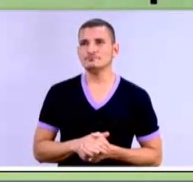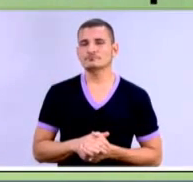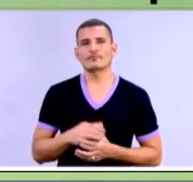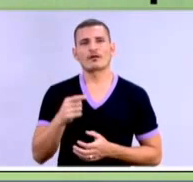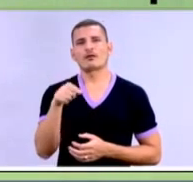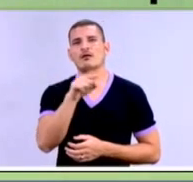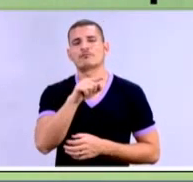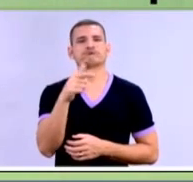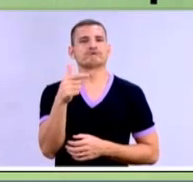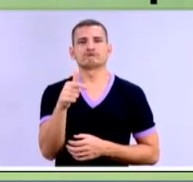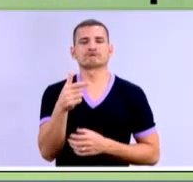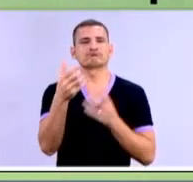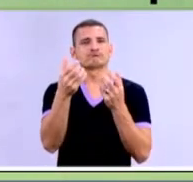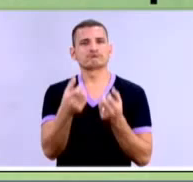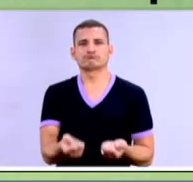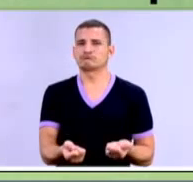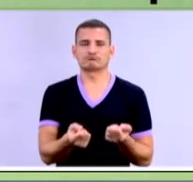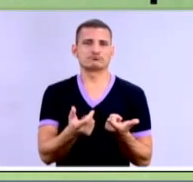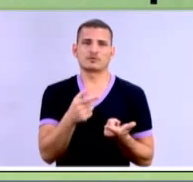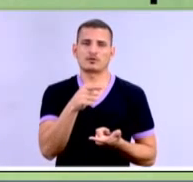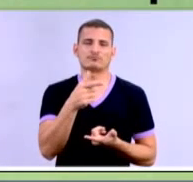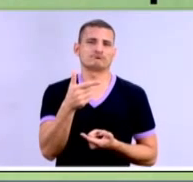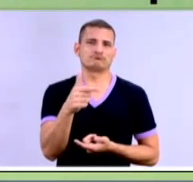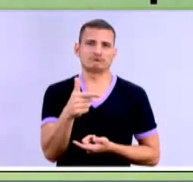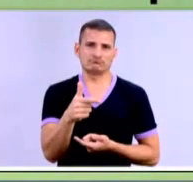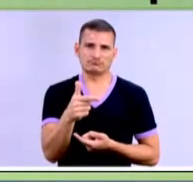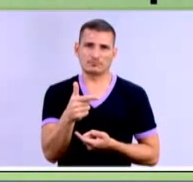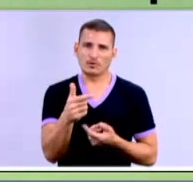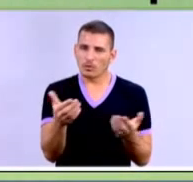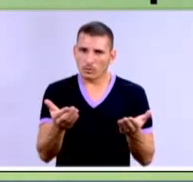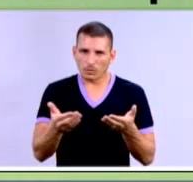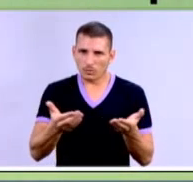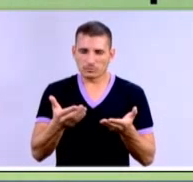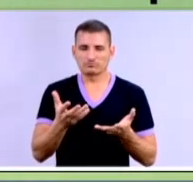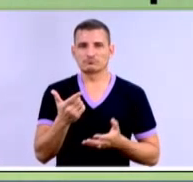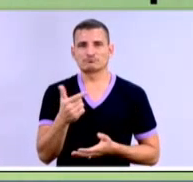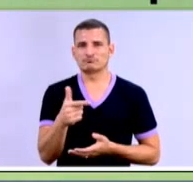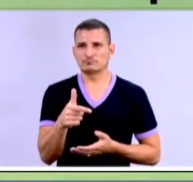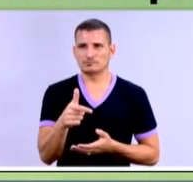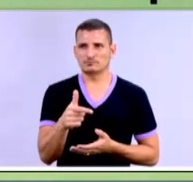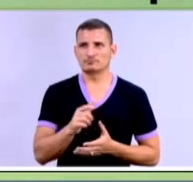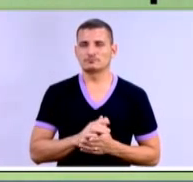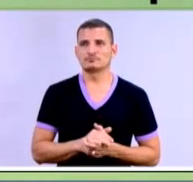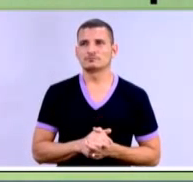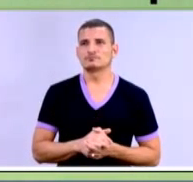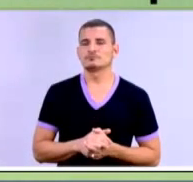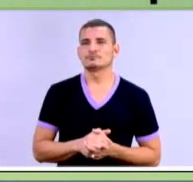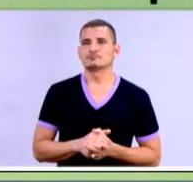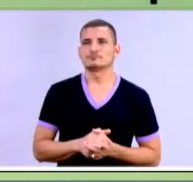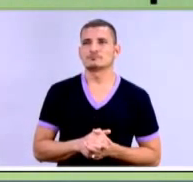são reconhecidas oficialmente, não estão em funcionamento atualmente como